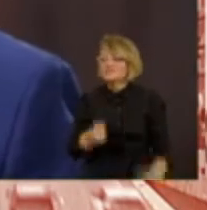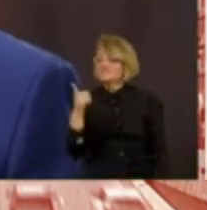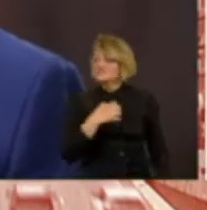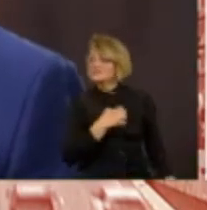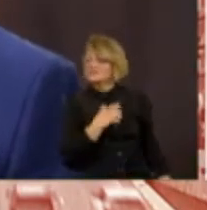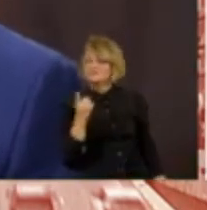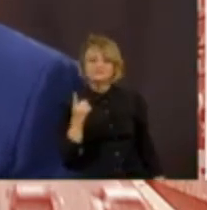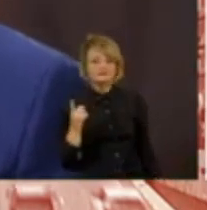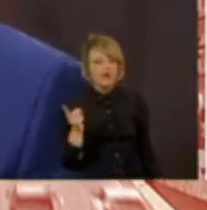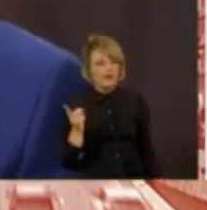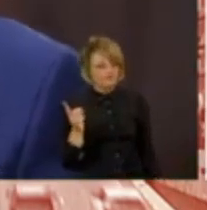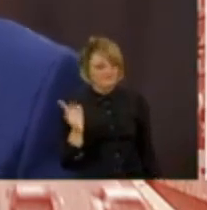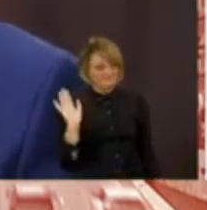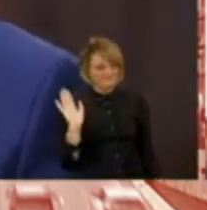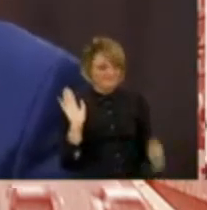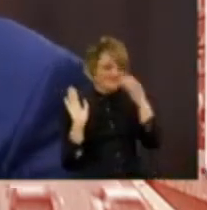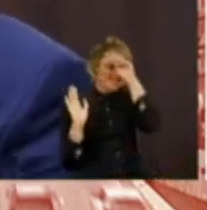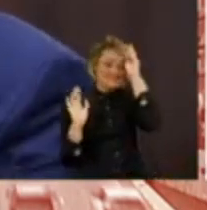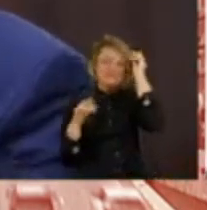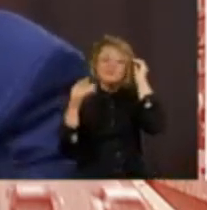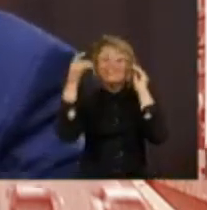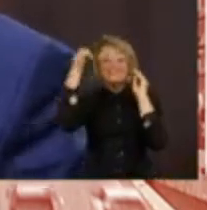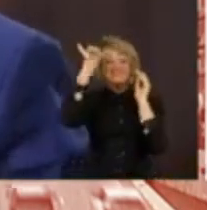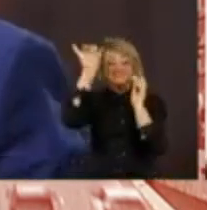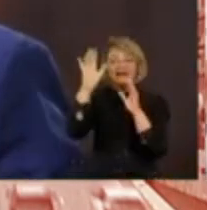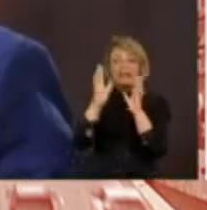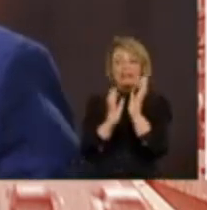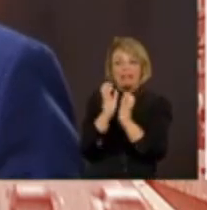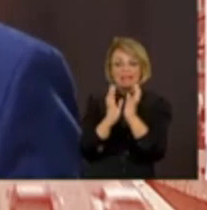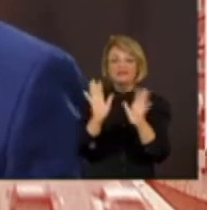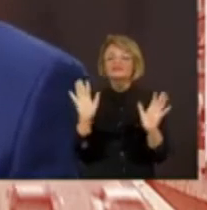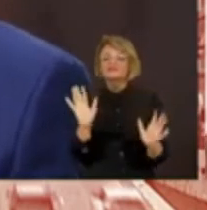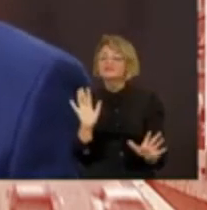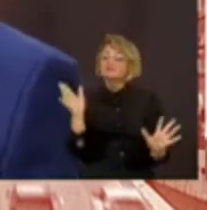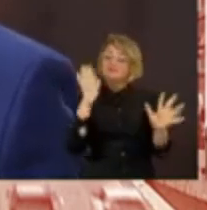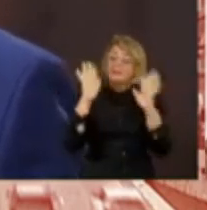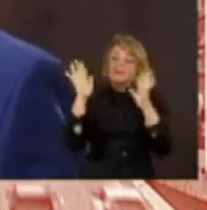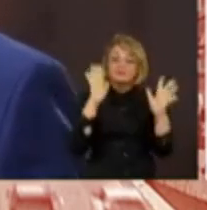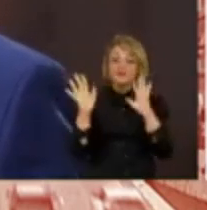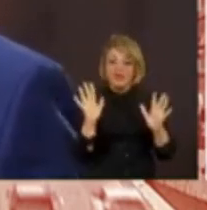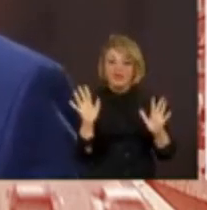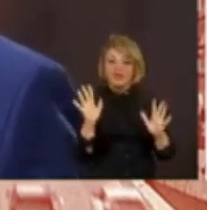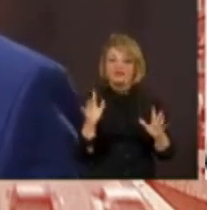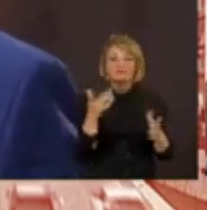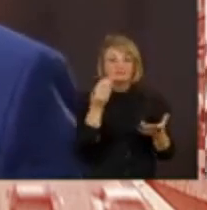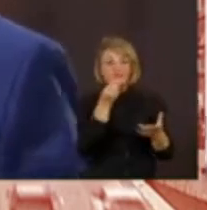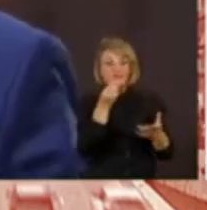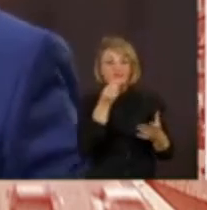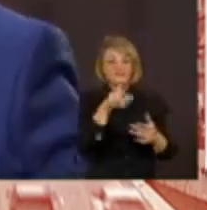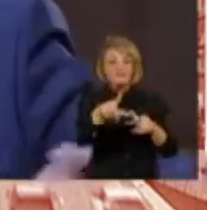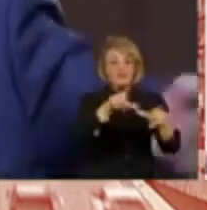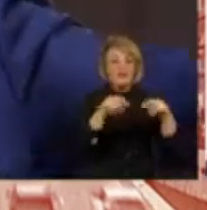gente passou a ter, principalmente depois da ação penal 470, onde alguns ministros viraram estrelas, as pessoas acabam, alguns deles podem, né,